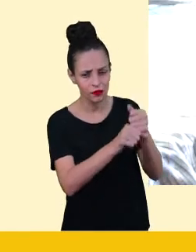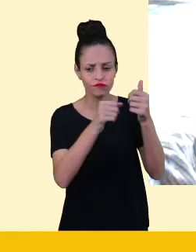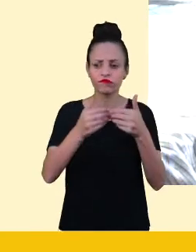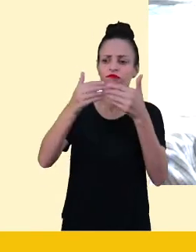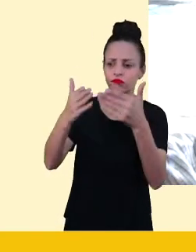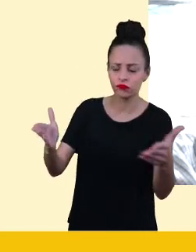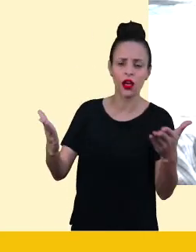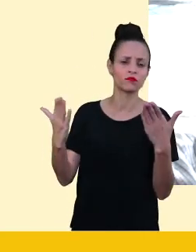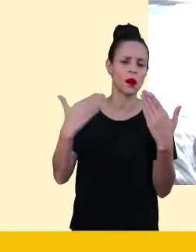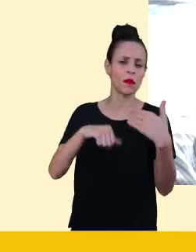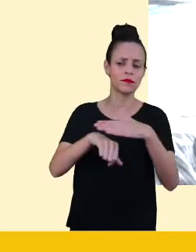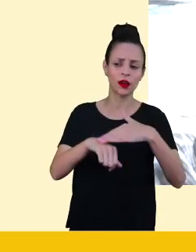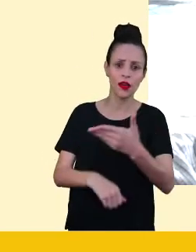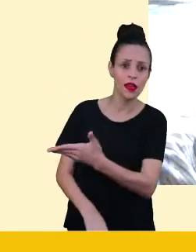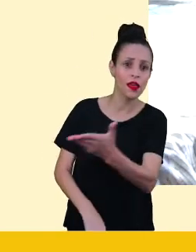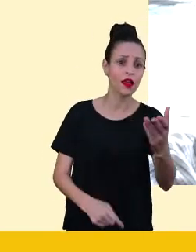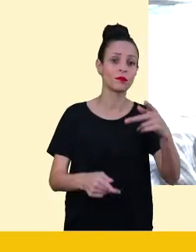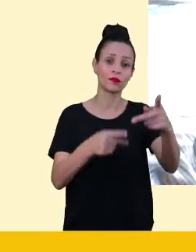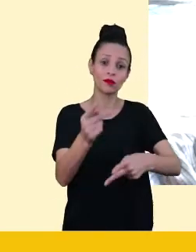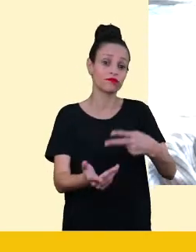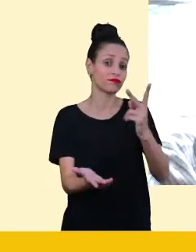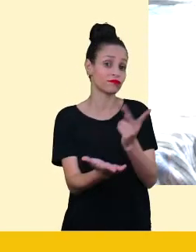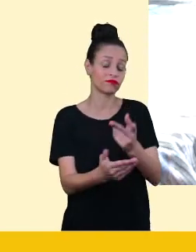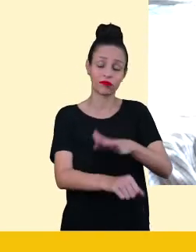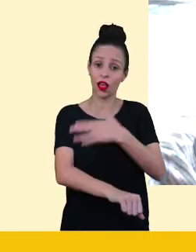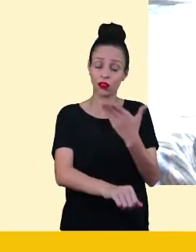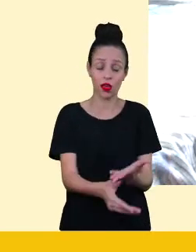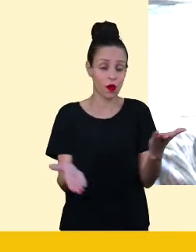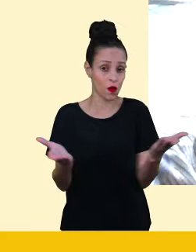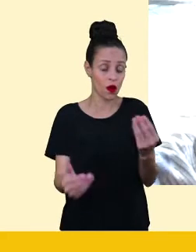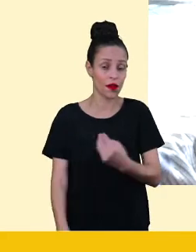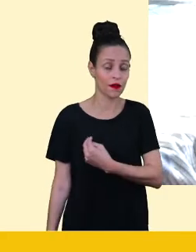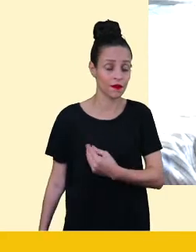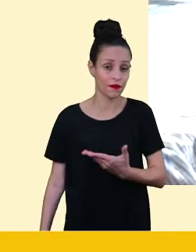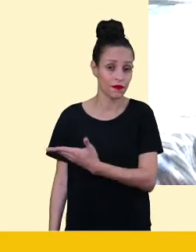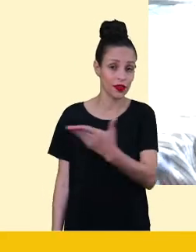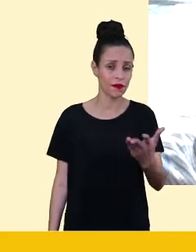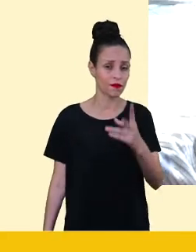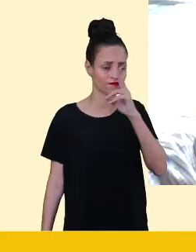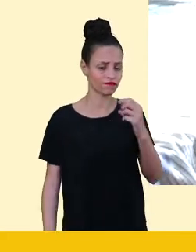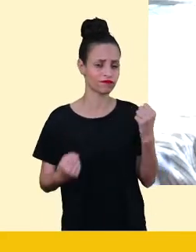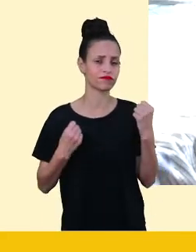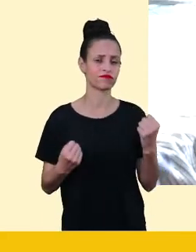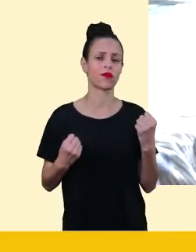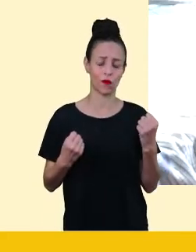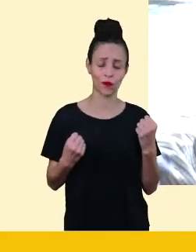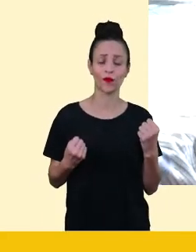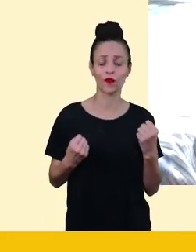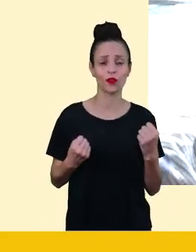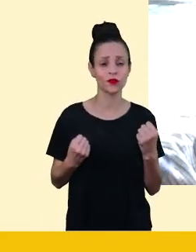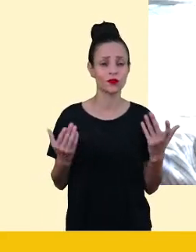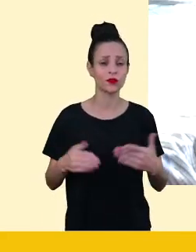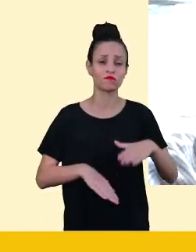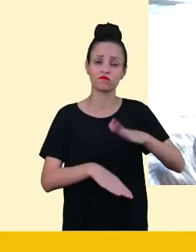de diálogo com esses povos que continuam aí vivos pela própria força, pela